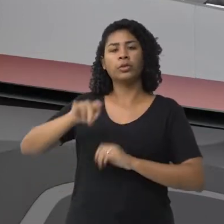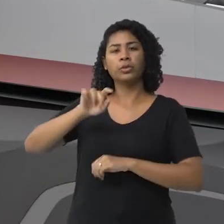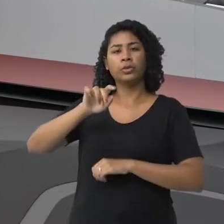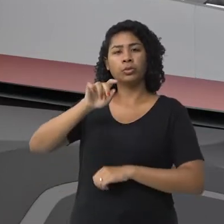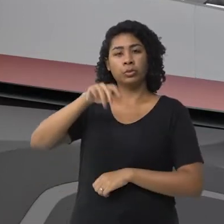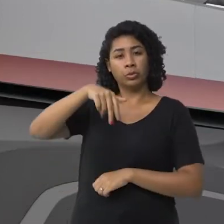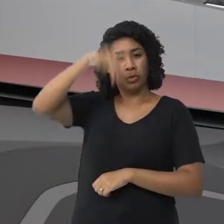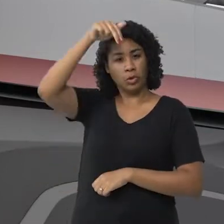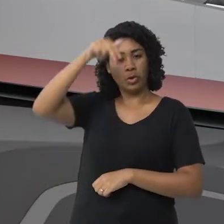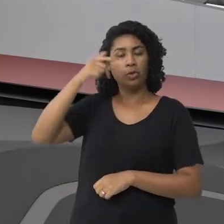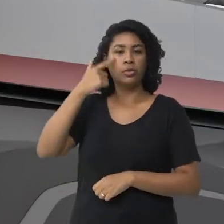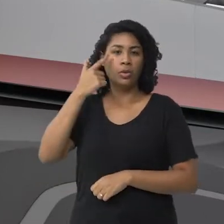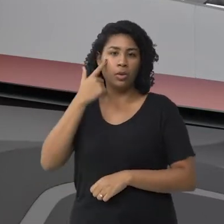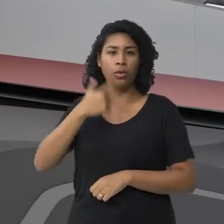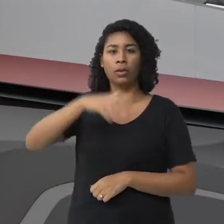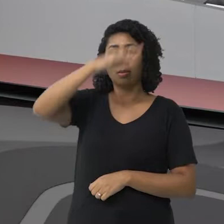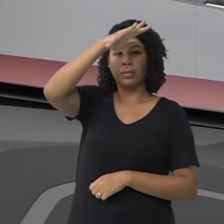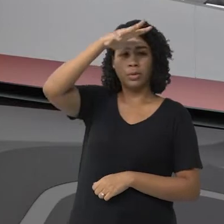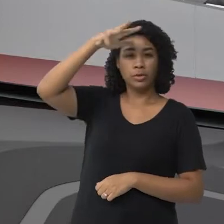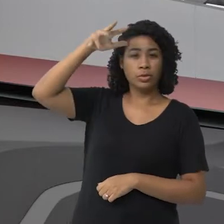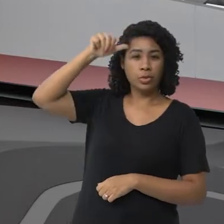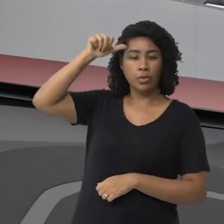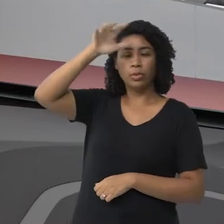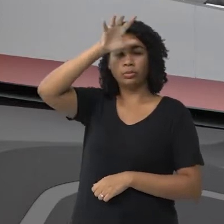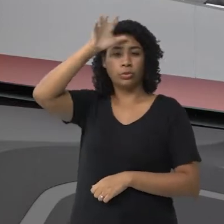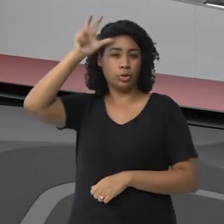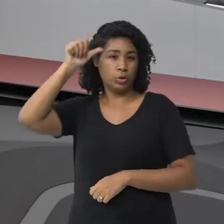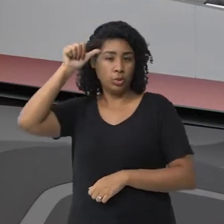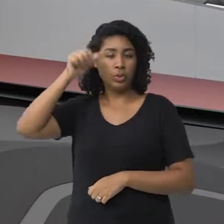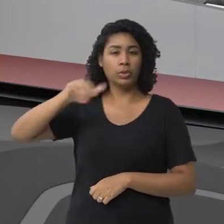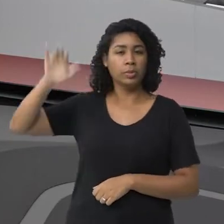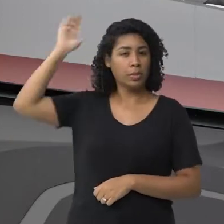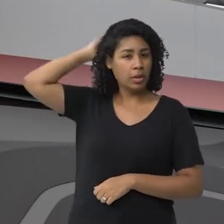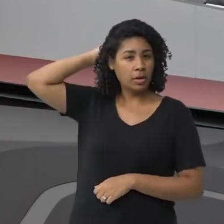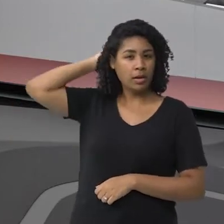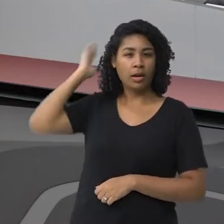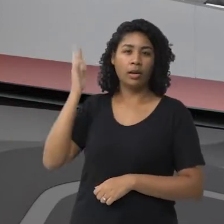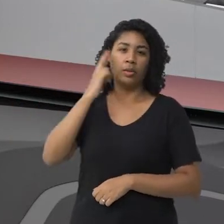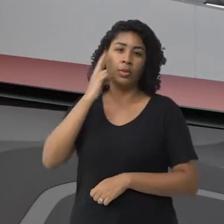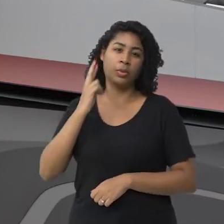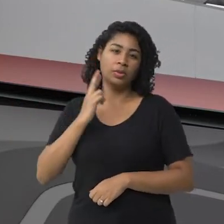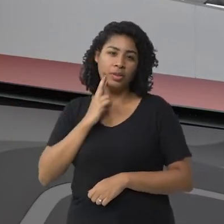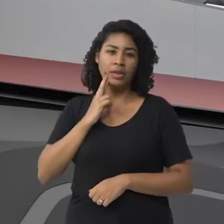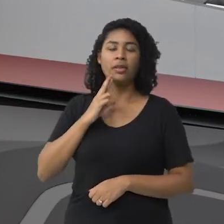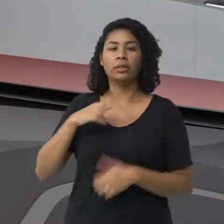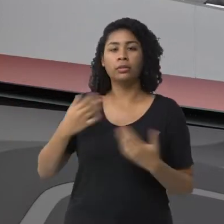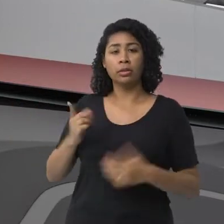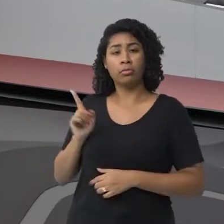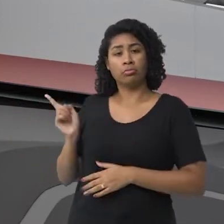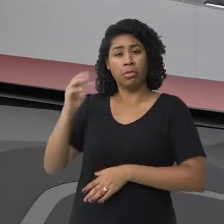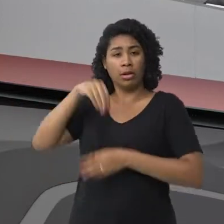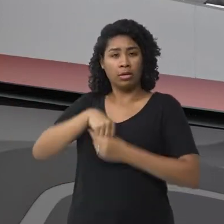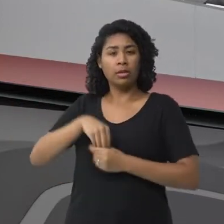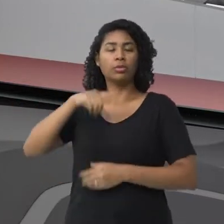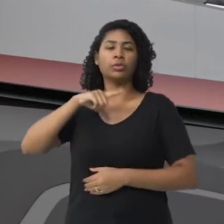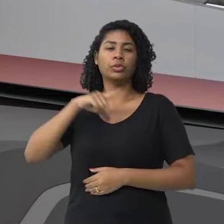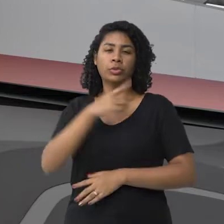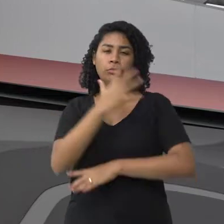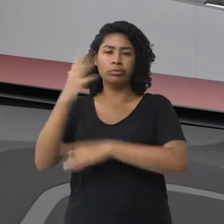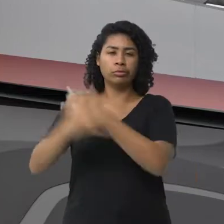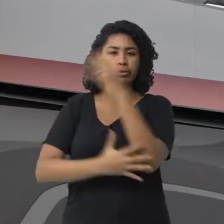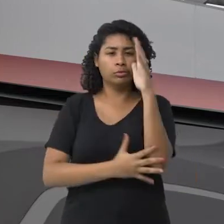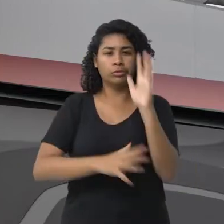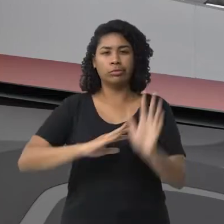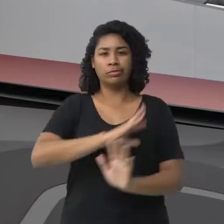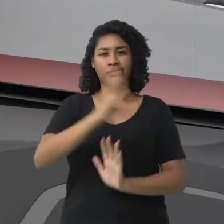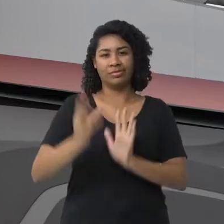Pará, Tocantins, Rondônia, Roraima, o Acre, vão ter então a formação vegetal da chamada floresta